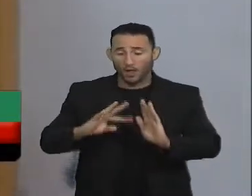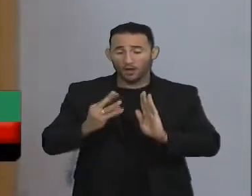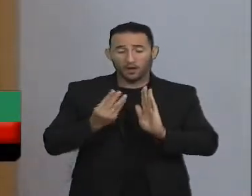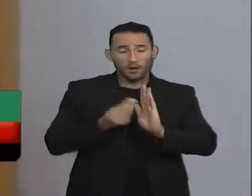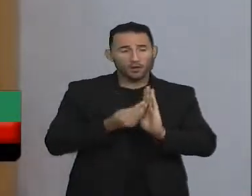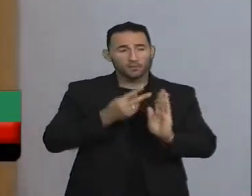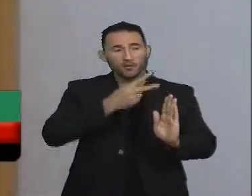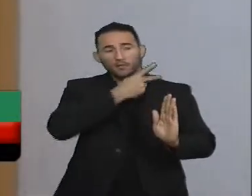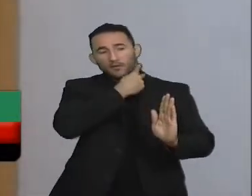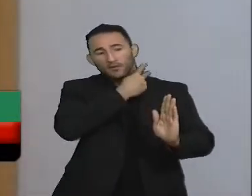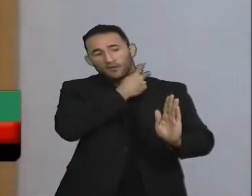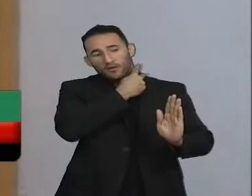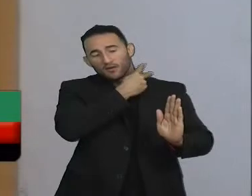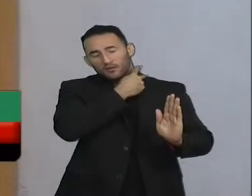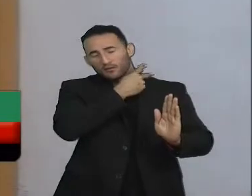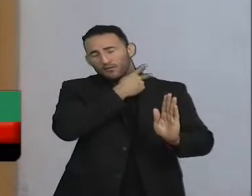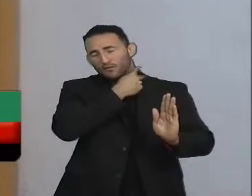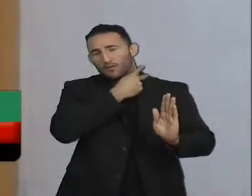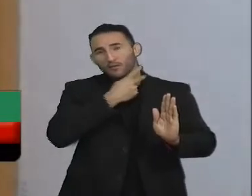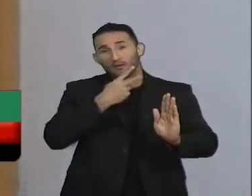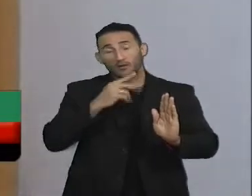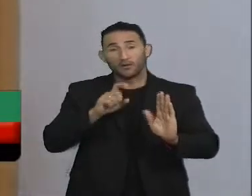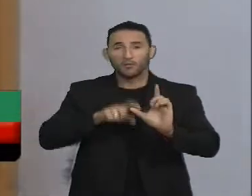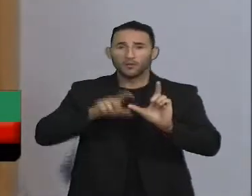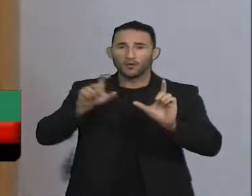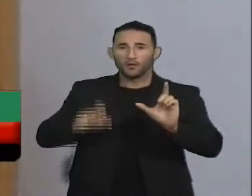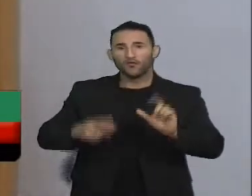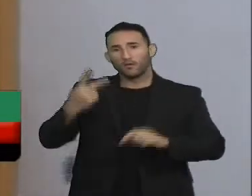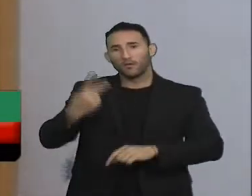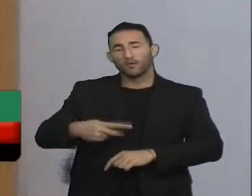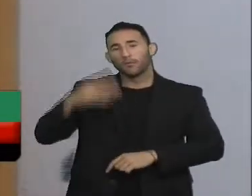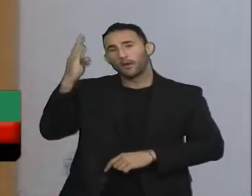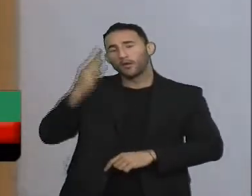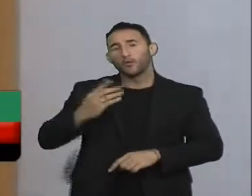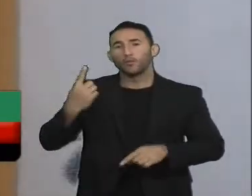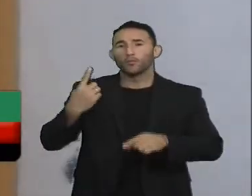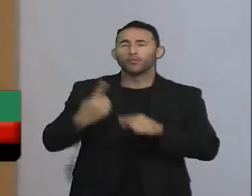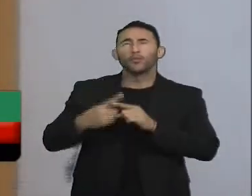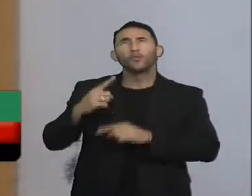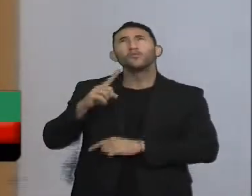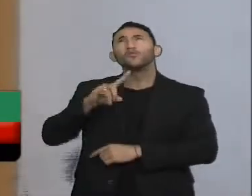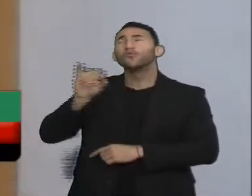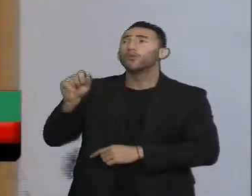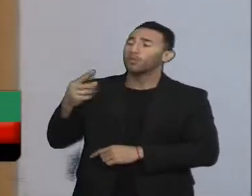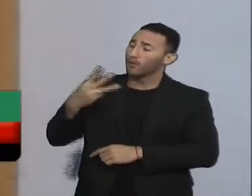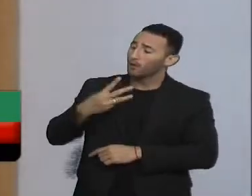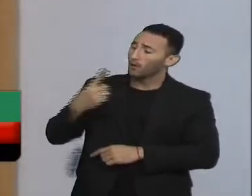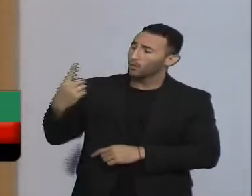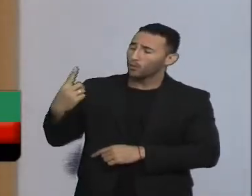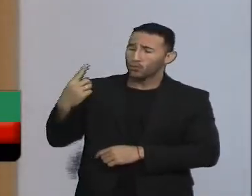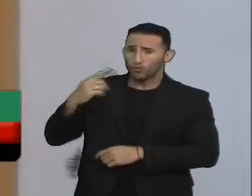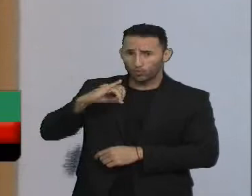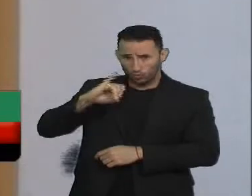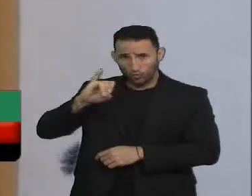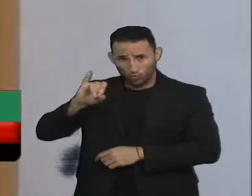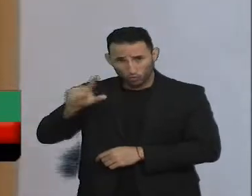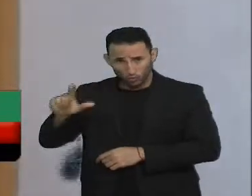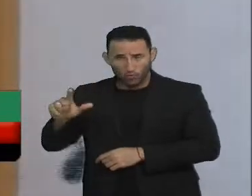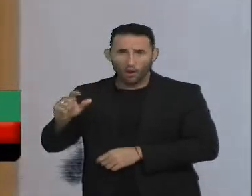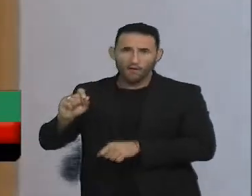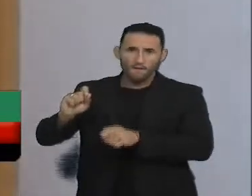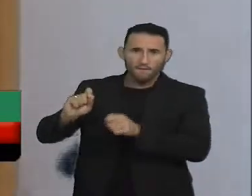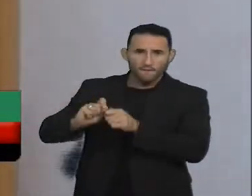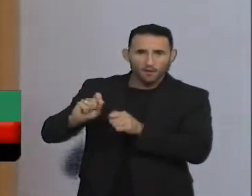Presbiteriana Independente no Brasil. A Igreja, no último dia 31 de julho, ela